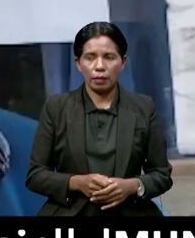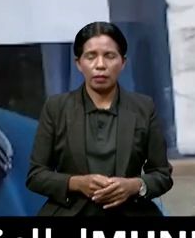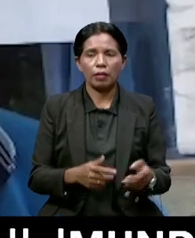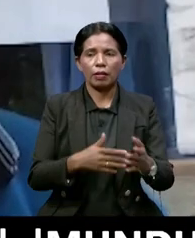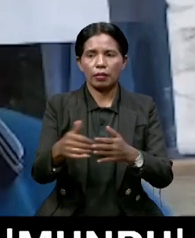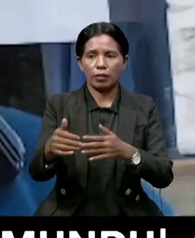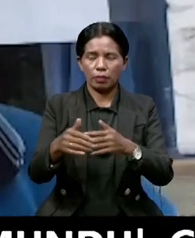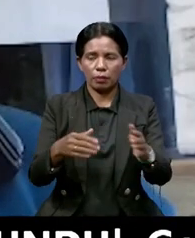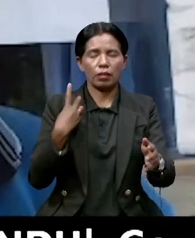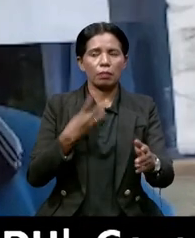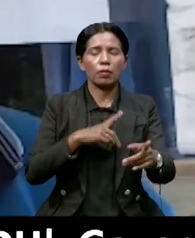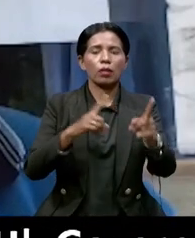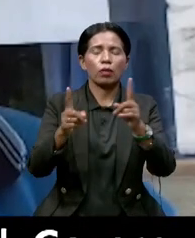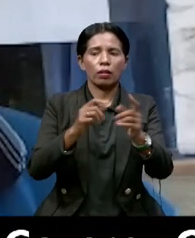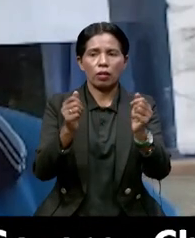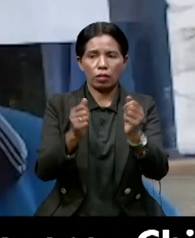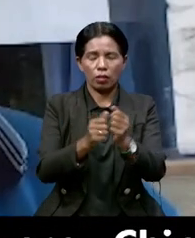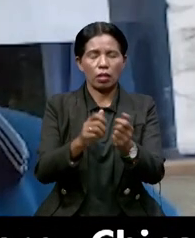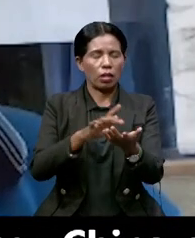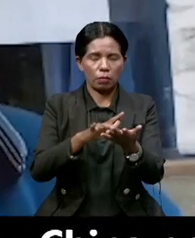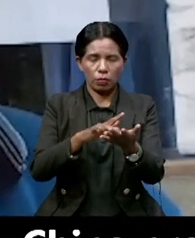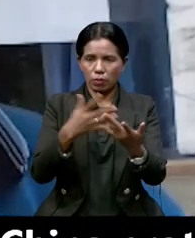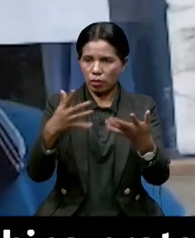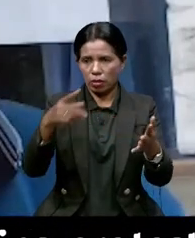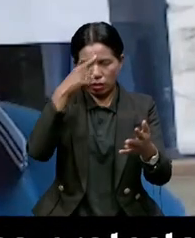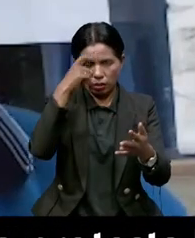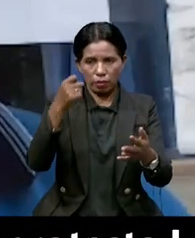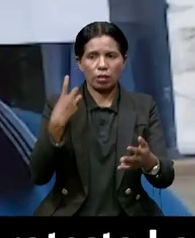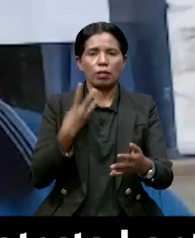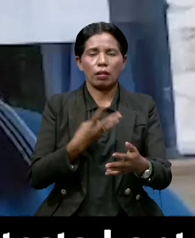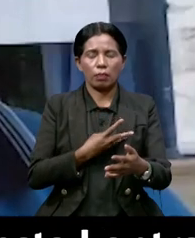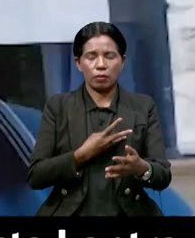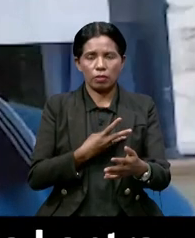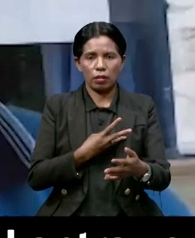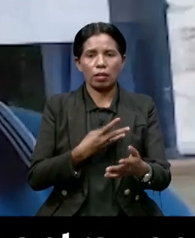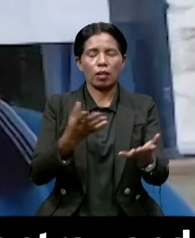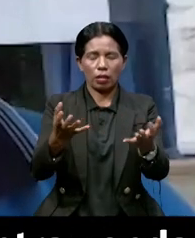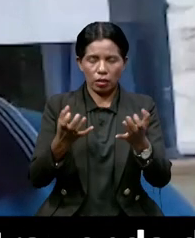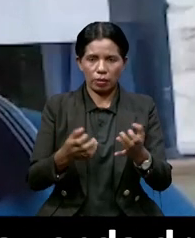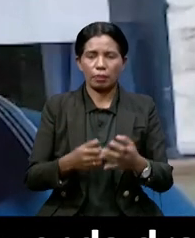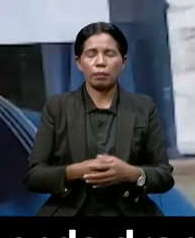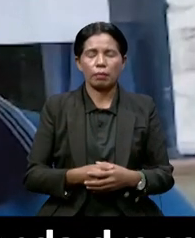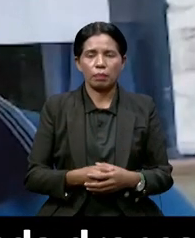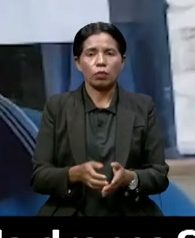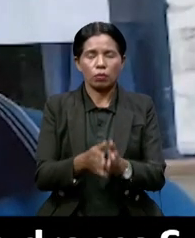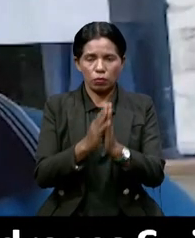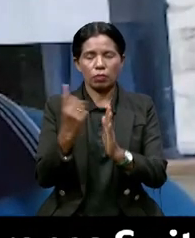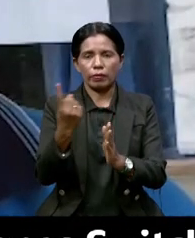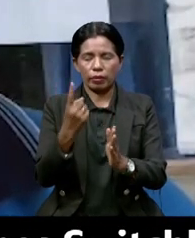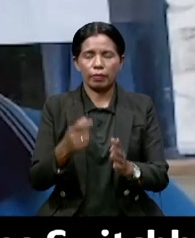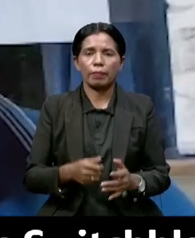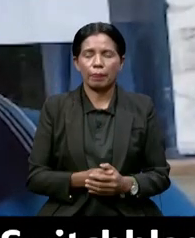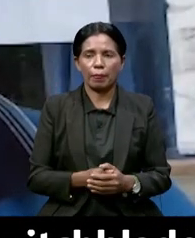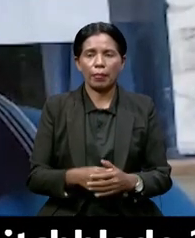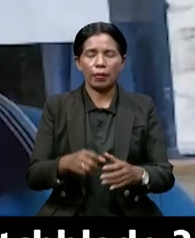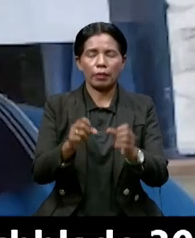ada konsultasi hanwa mulu kelai hanwa tambah ni maka kami si karak lagi tinggal lagi di dalam pos administratif. Macam mana kita usi suku